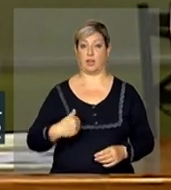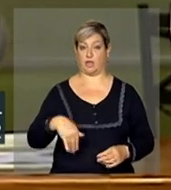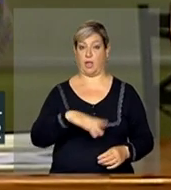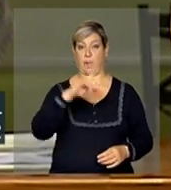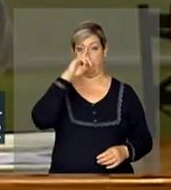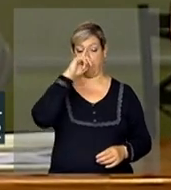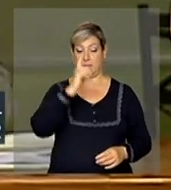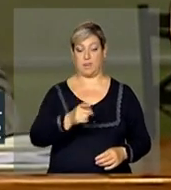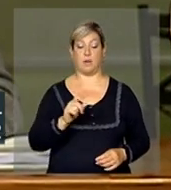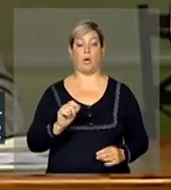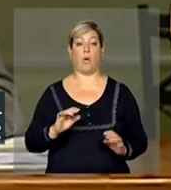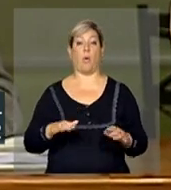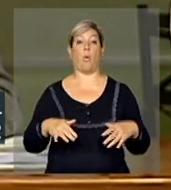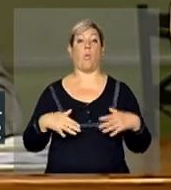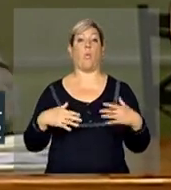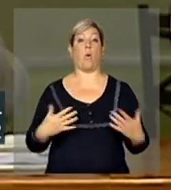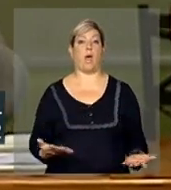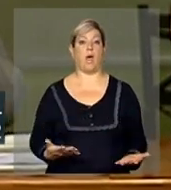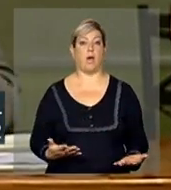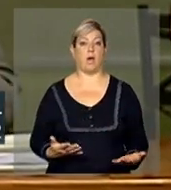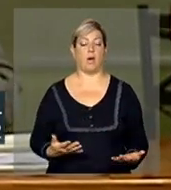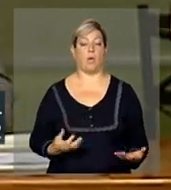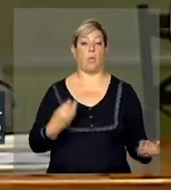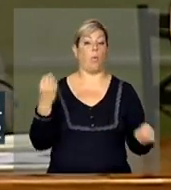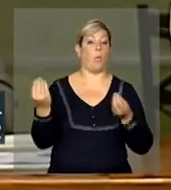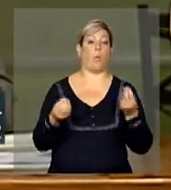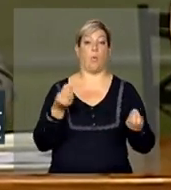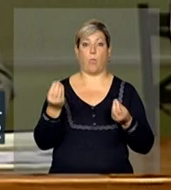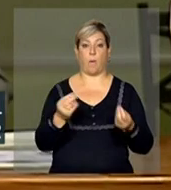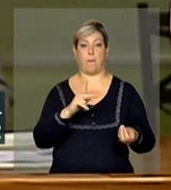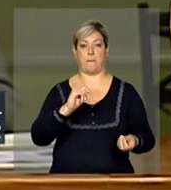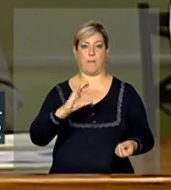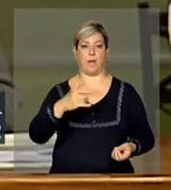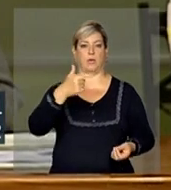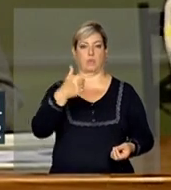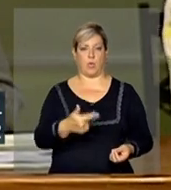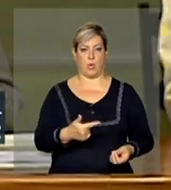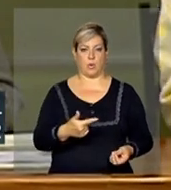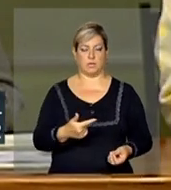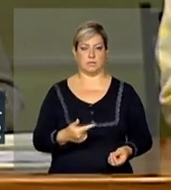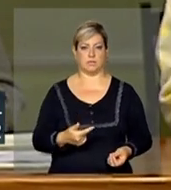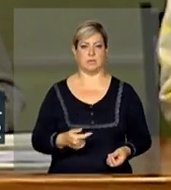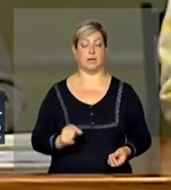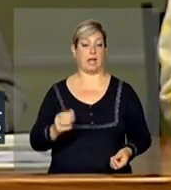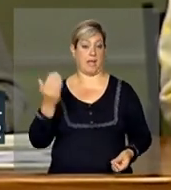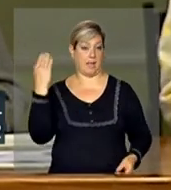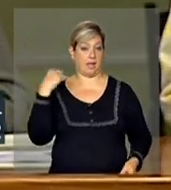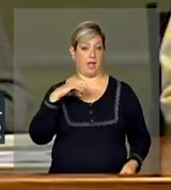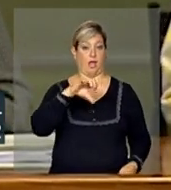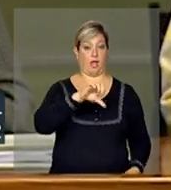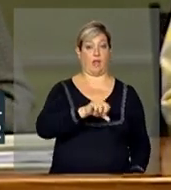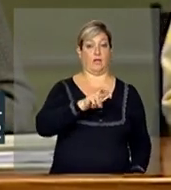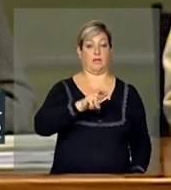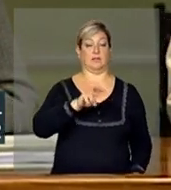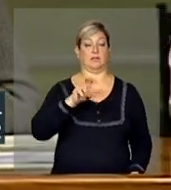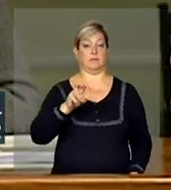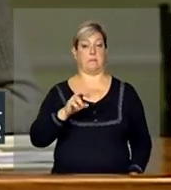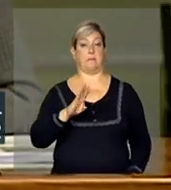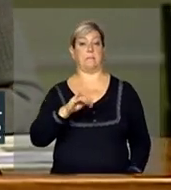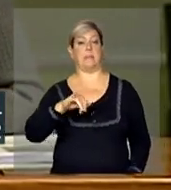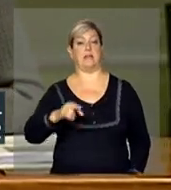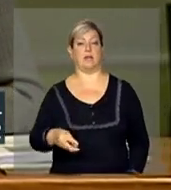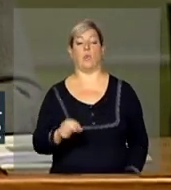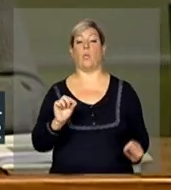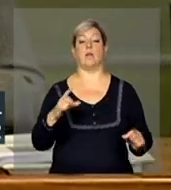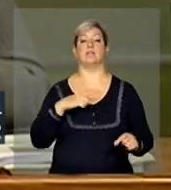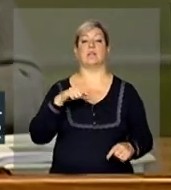determinamos qual era o tamanho do PAC 2. Então, o tamanho do PAC 2, quando a gente lançou, era 955 bilhões. O que tinha